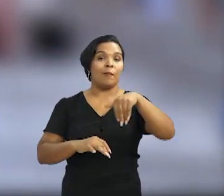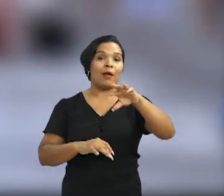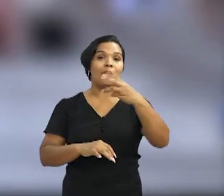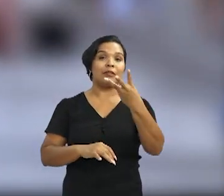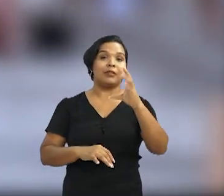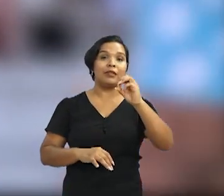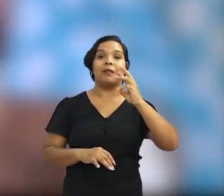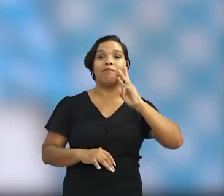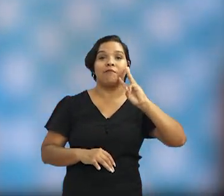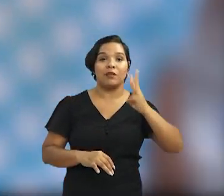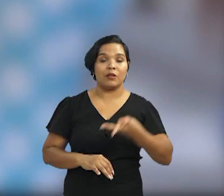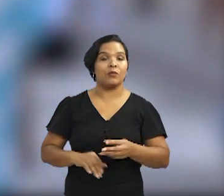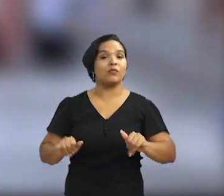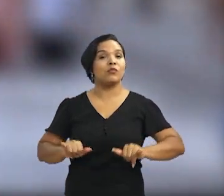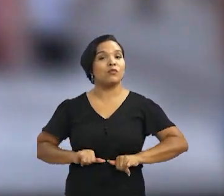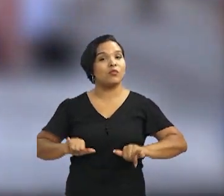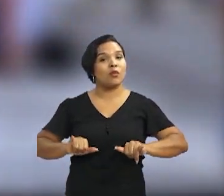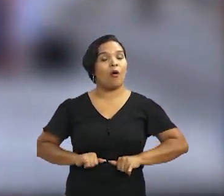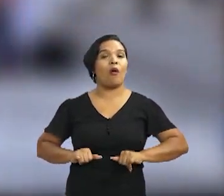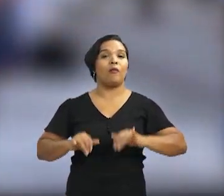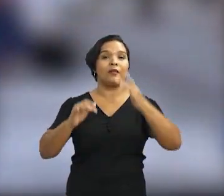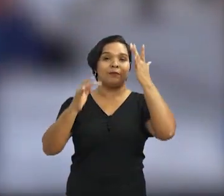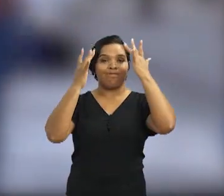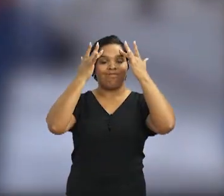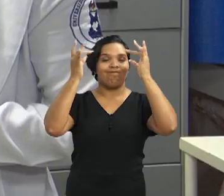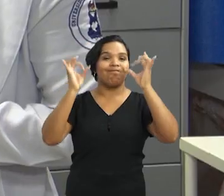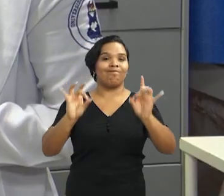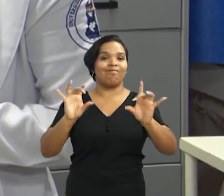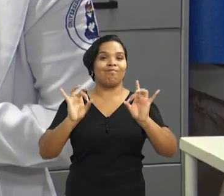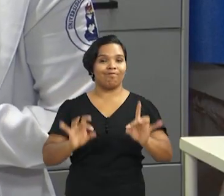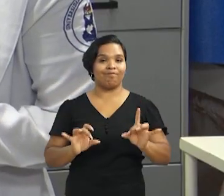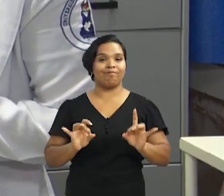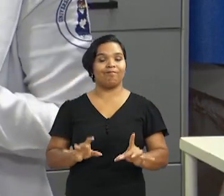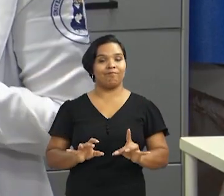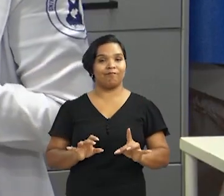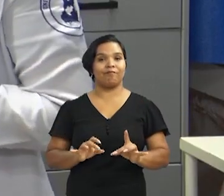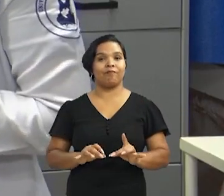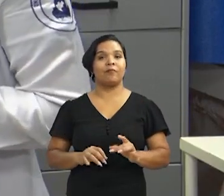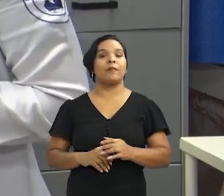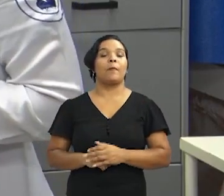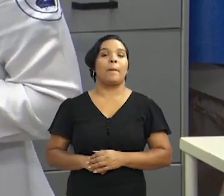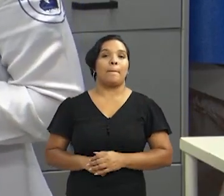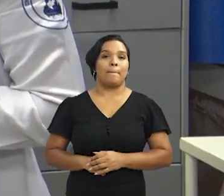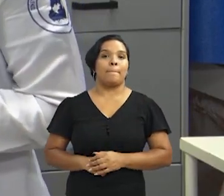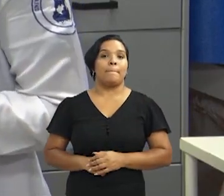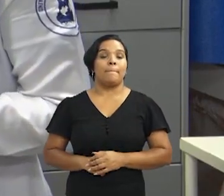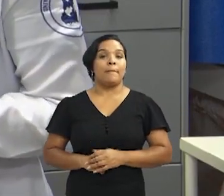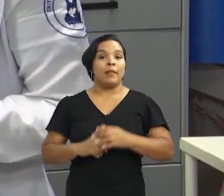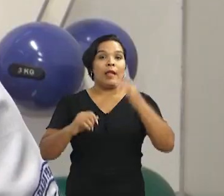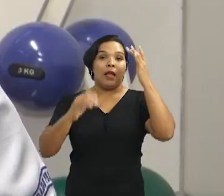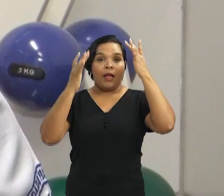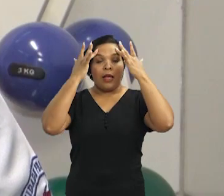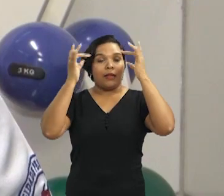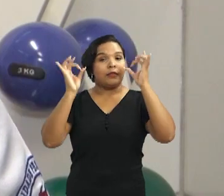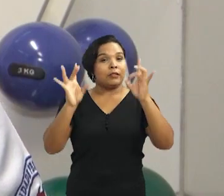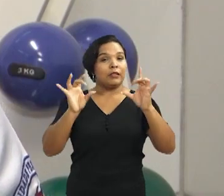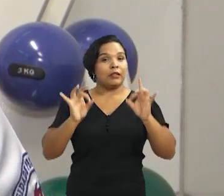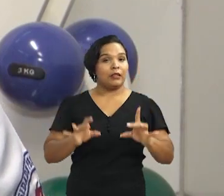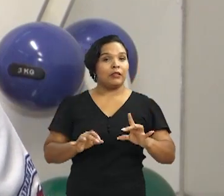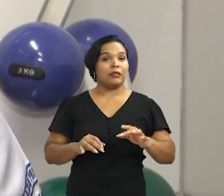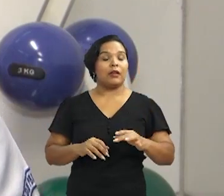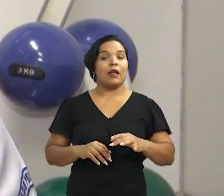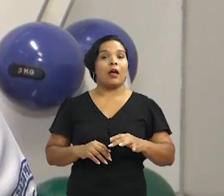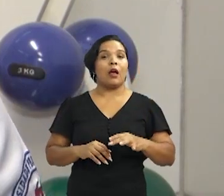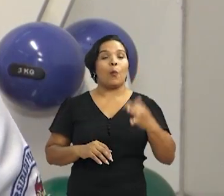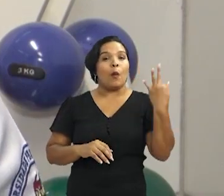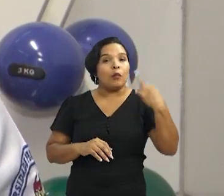Brasil, mais de 30 milhões de pessoas sofrem de enxaqueca. A doença é a sexta mais incapacitante do mundo. A enxaqueca